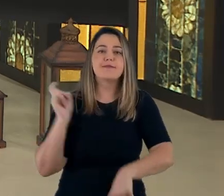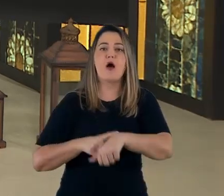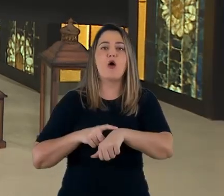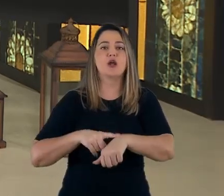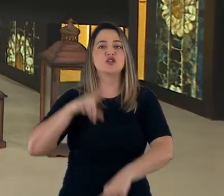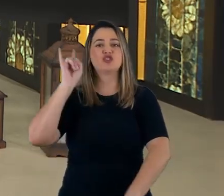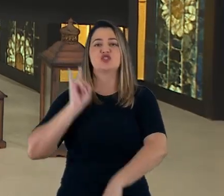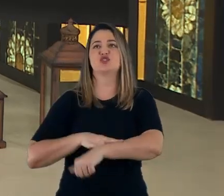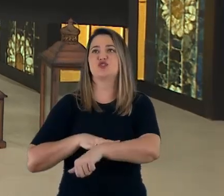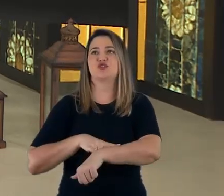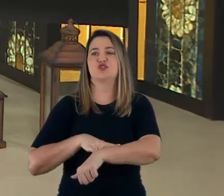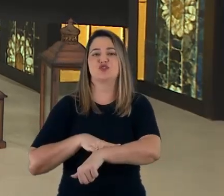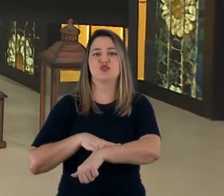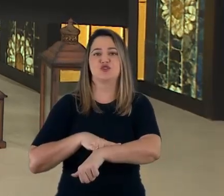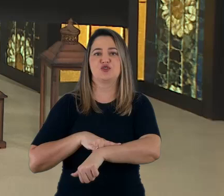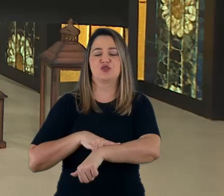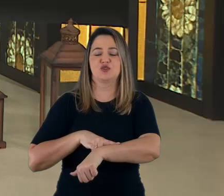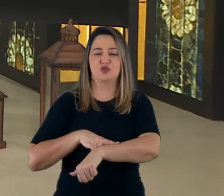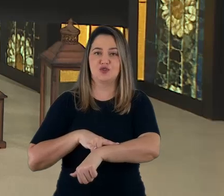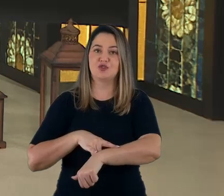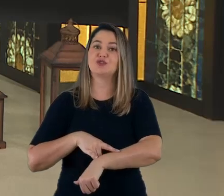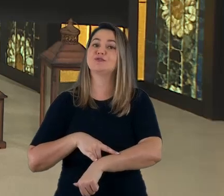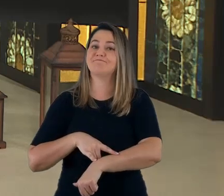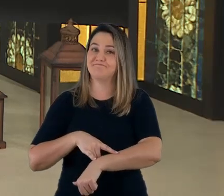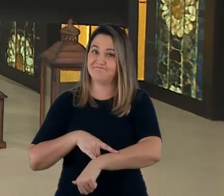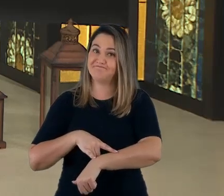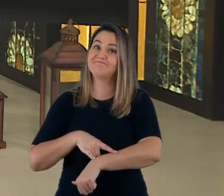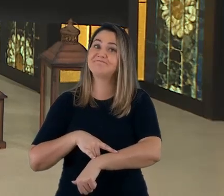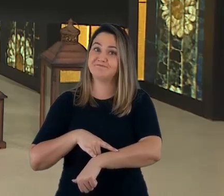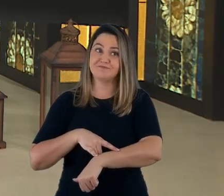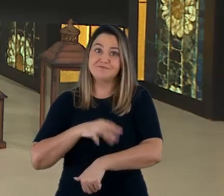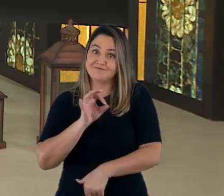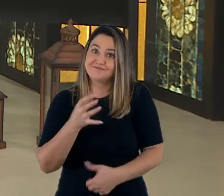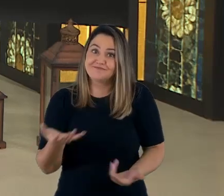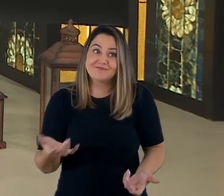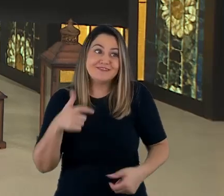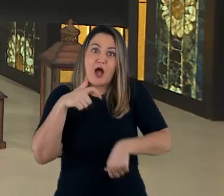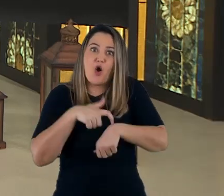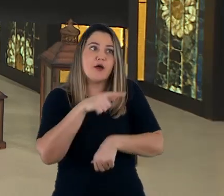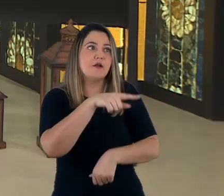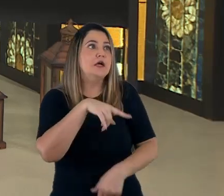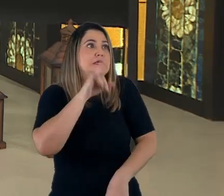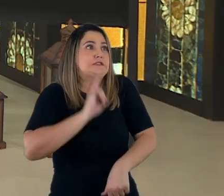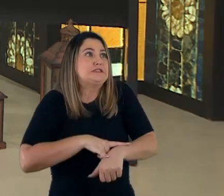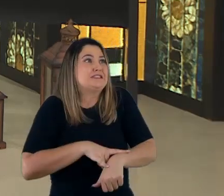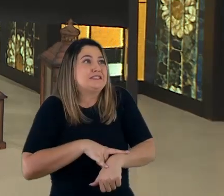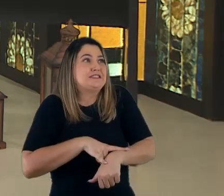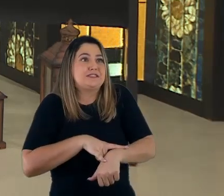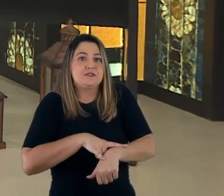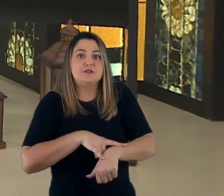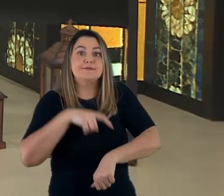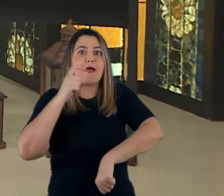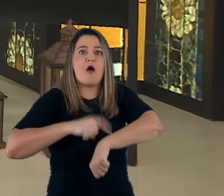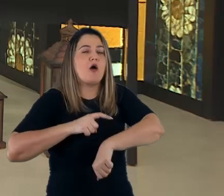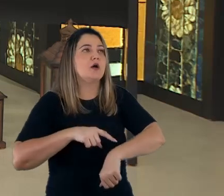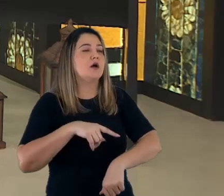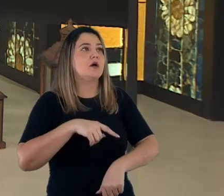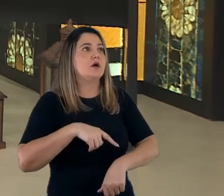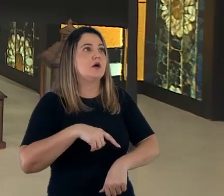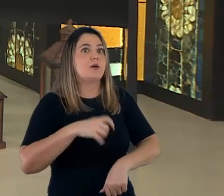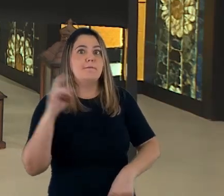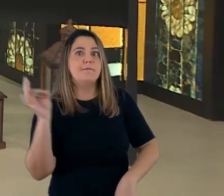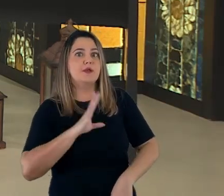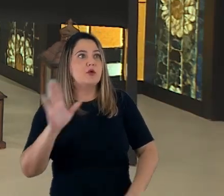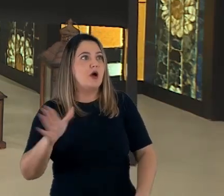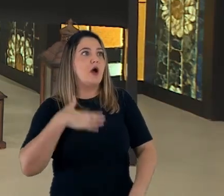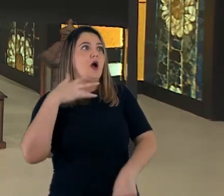uma incontinência urinária na ocasião, ou seja, ele começou literalmente a fazer xixi nas calças, o que também não